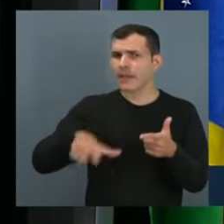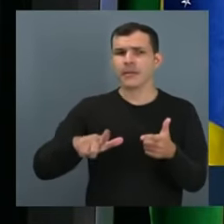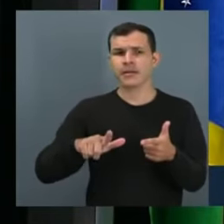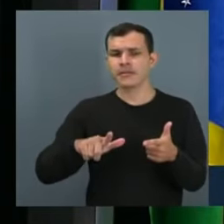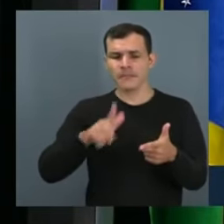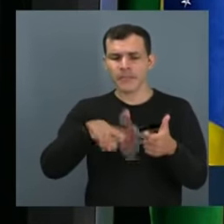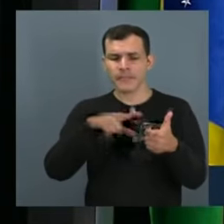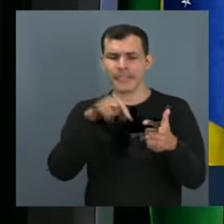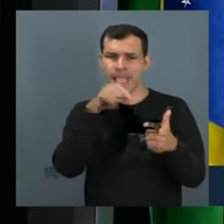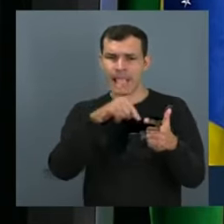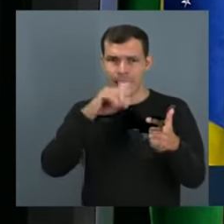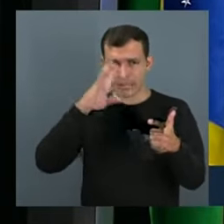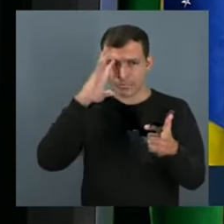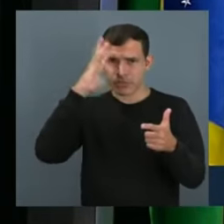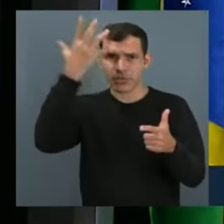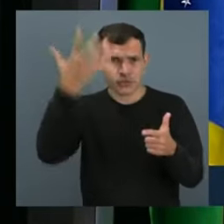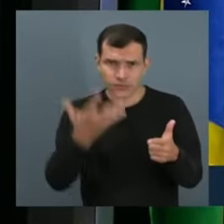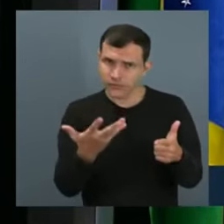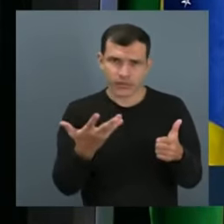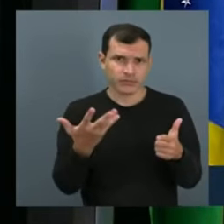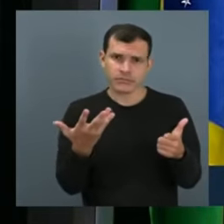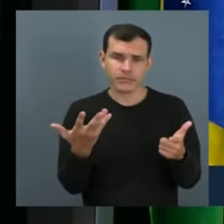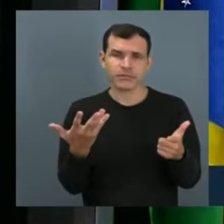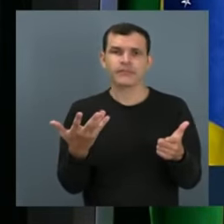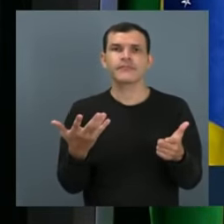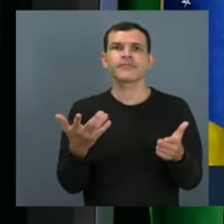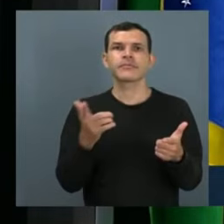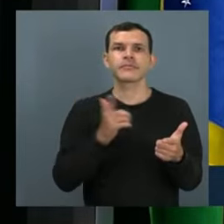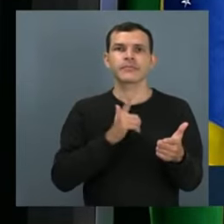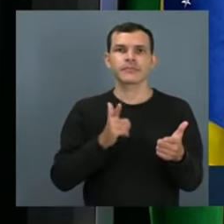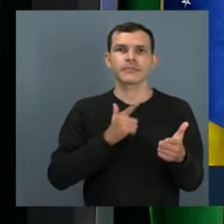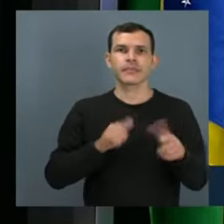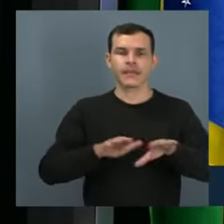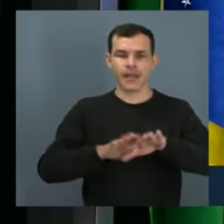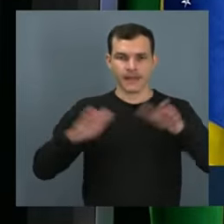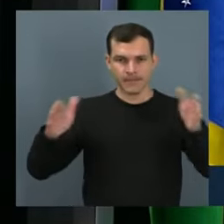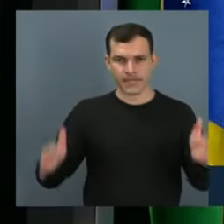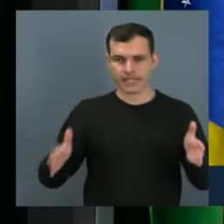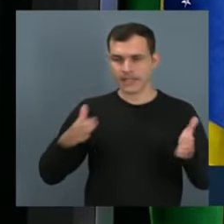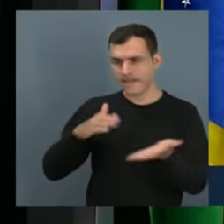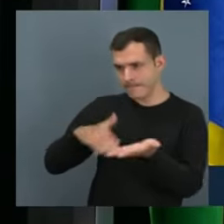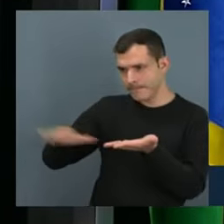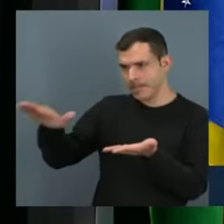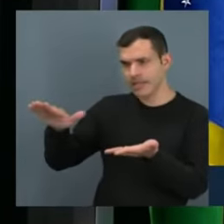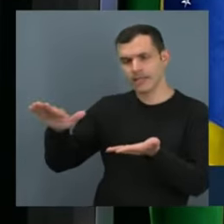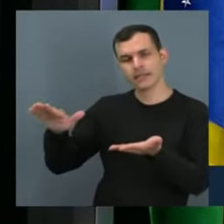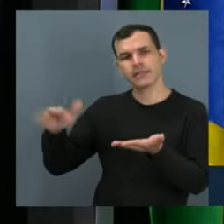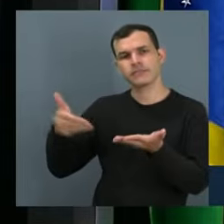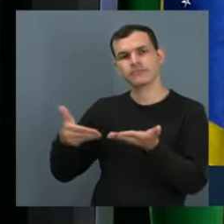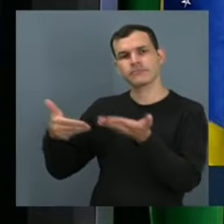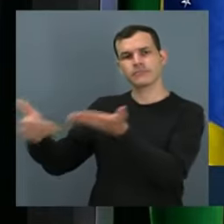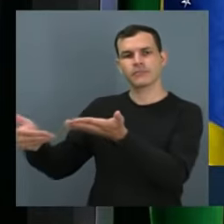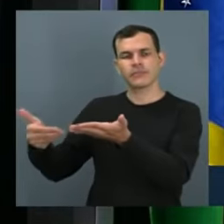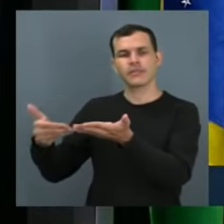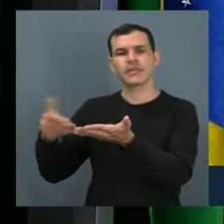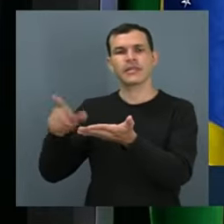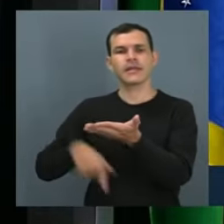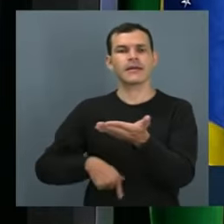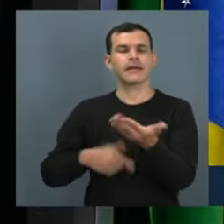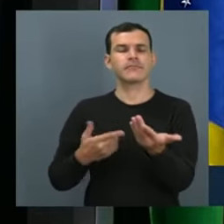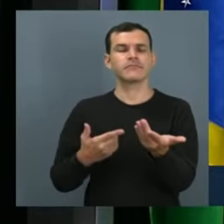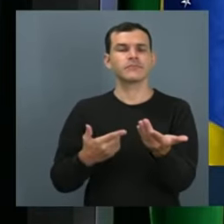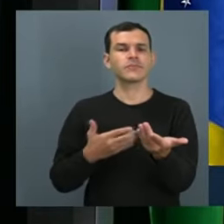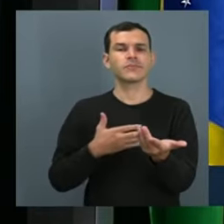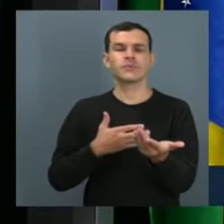Claro. Estou encaminhando à mesa um voto de repúdio contra essa postura repugnante do voto do